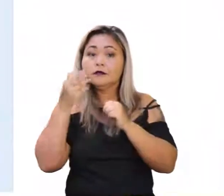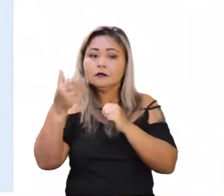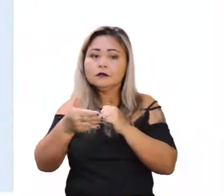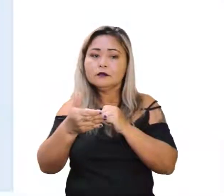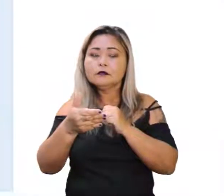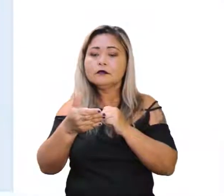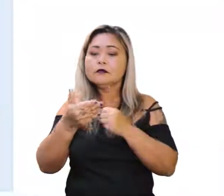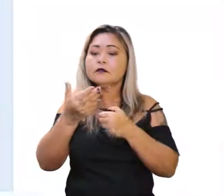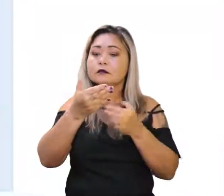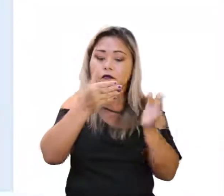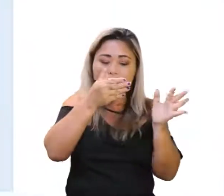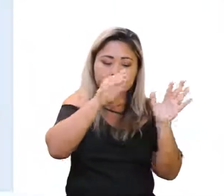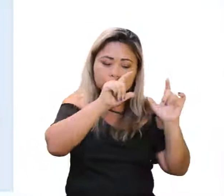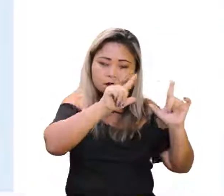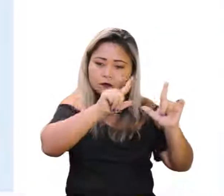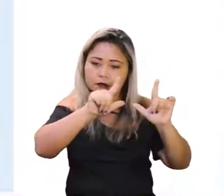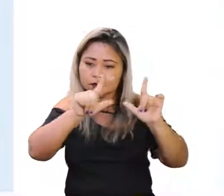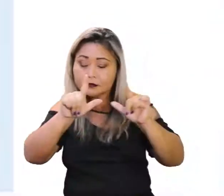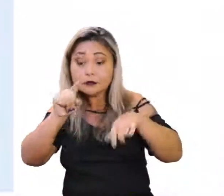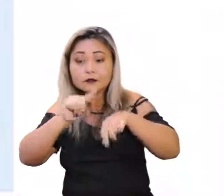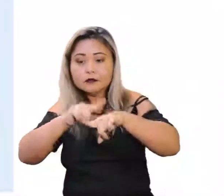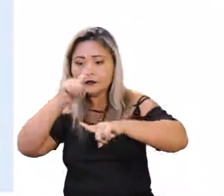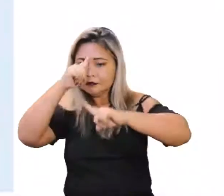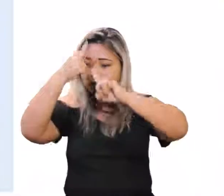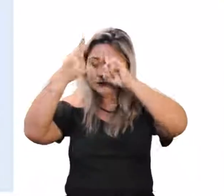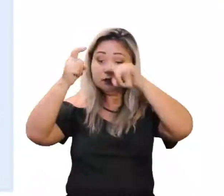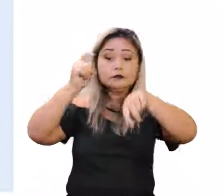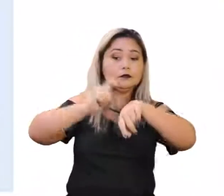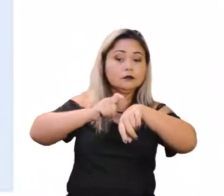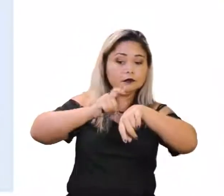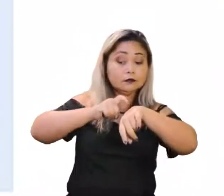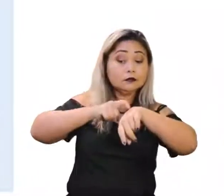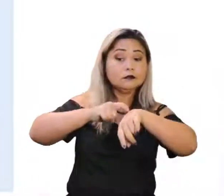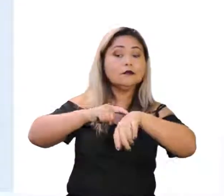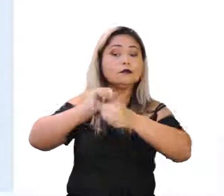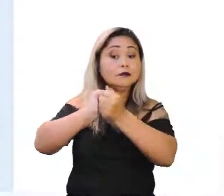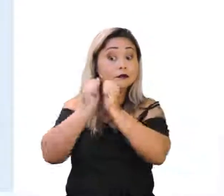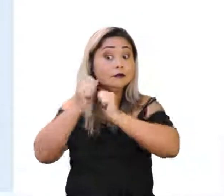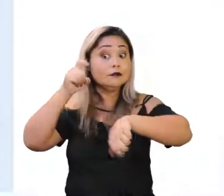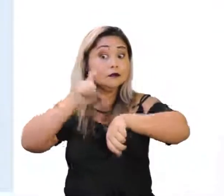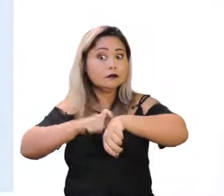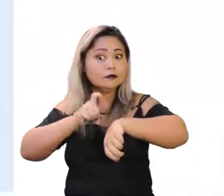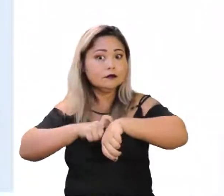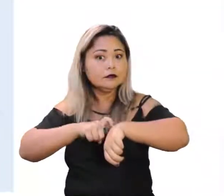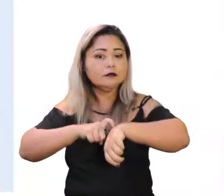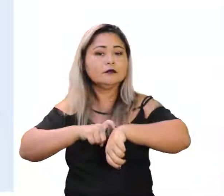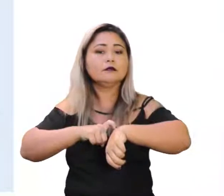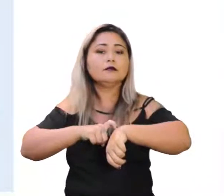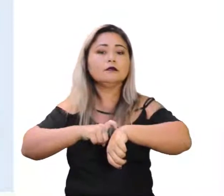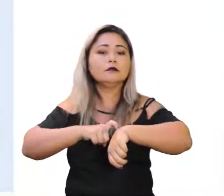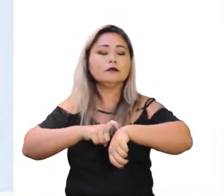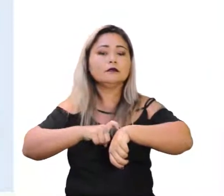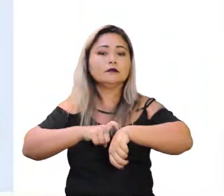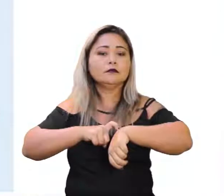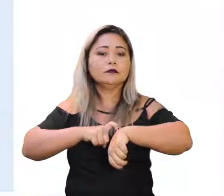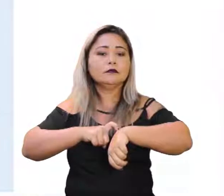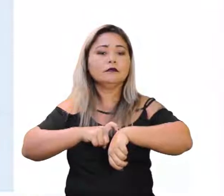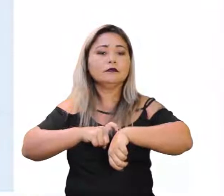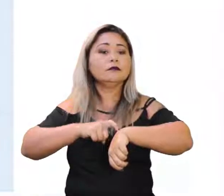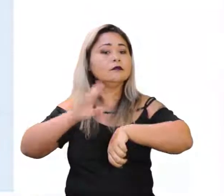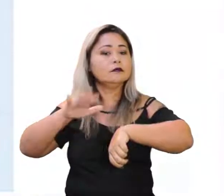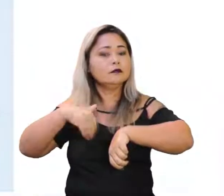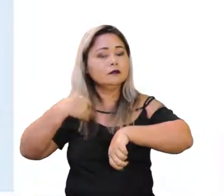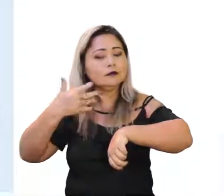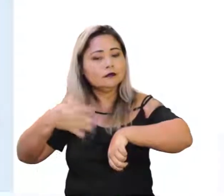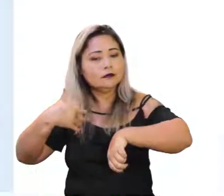fato de todas as cenas serem criadas na hora, por isso, improvisação. Ao calor